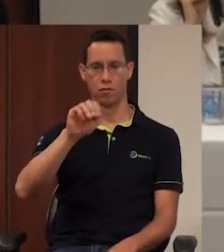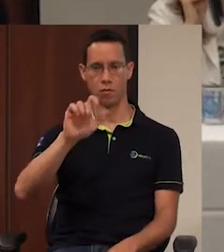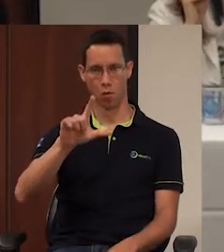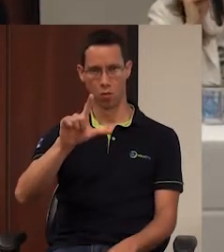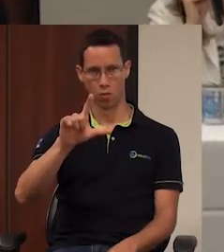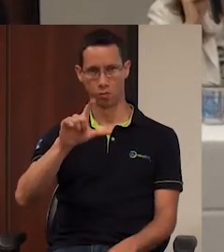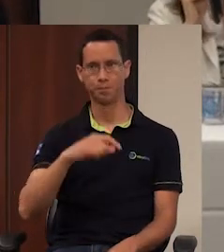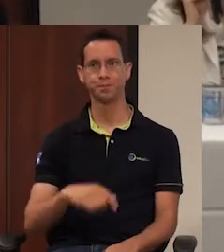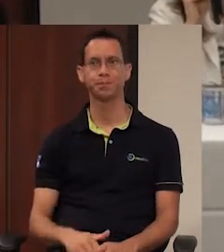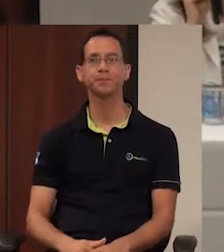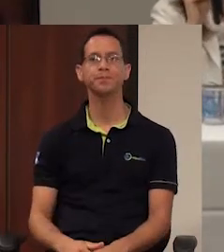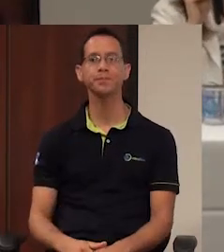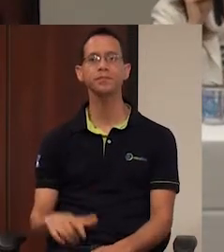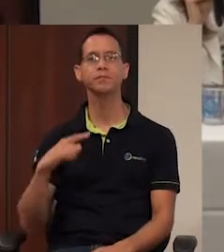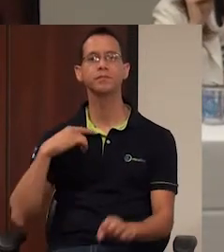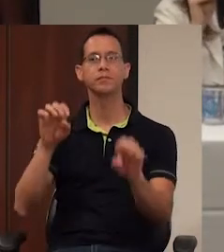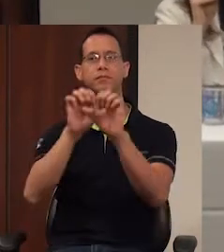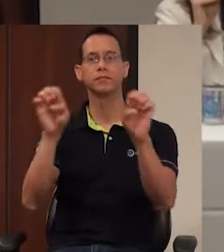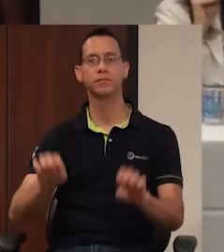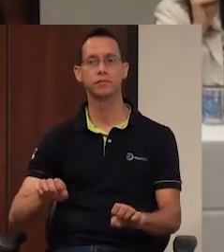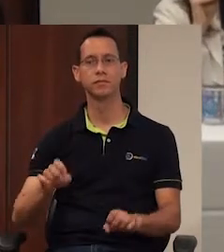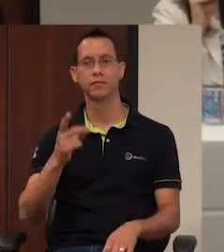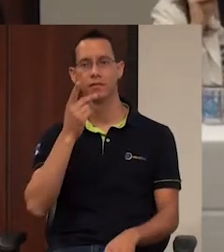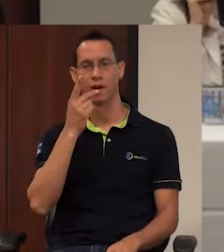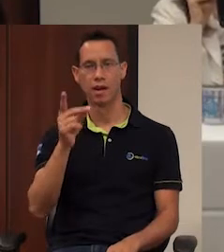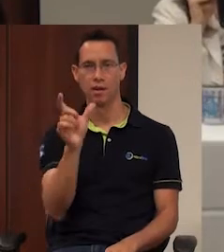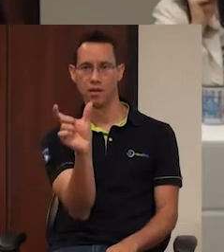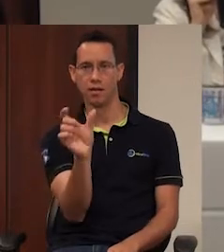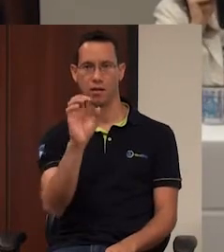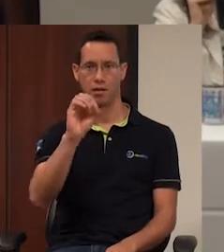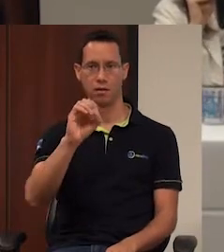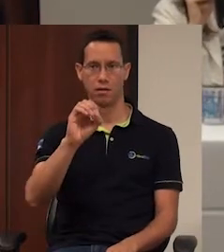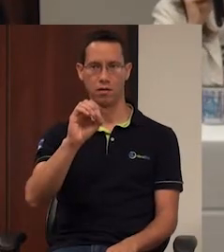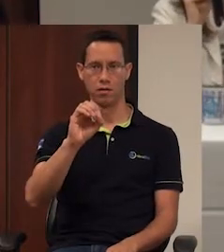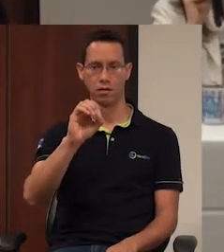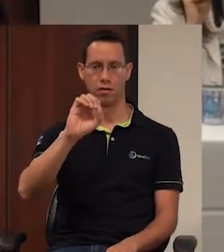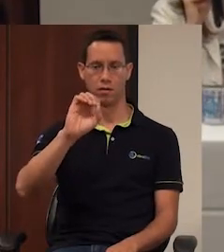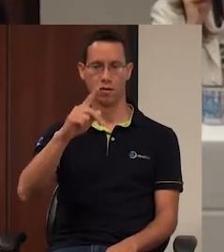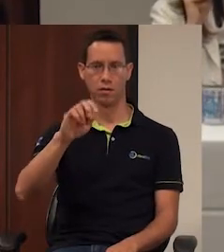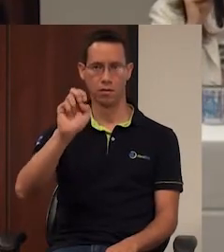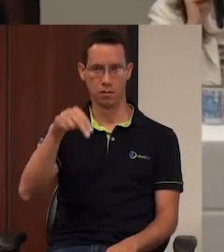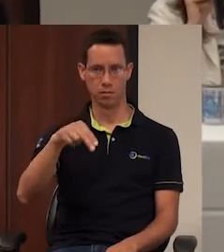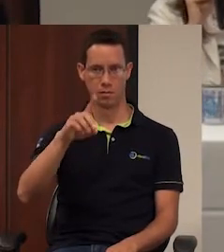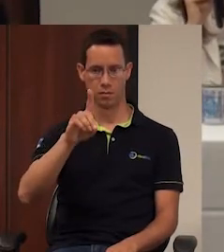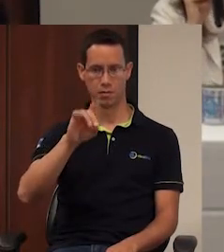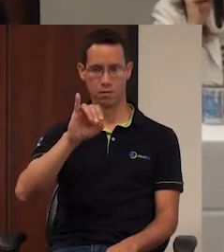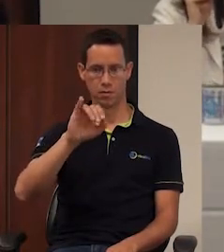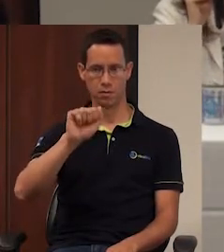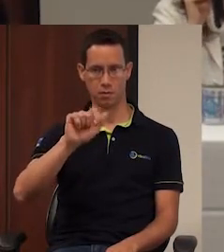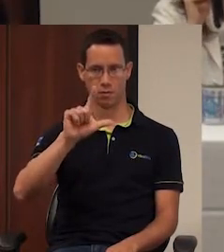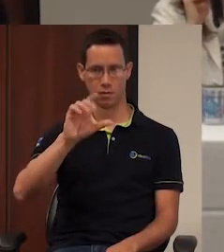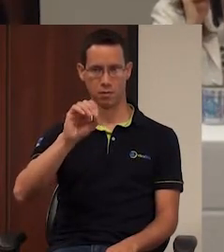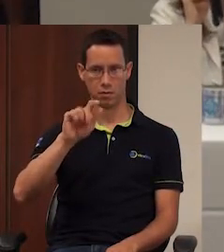existe uma estrutura que chama Open Dialogue, que é diálogo aberto. Eles hoje se conformam como